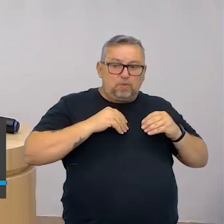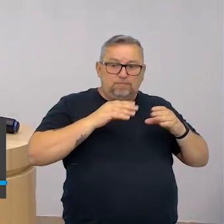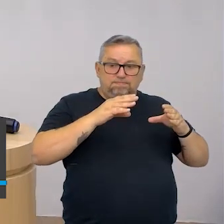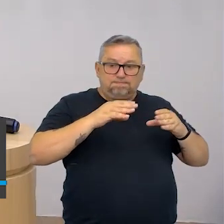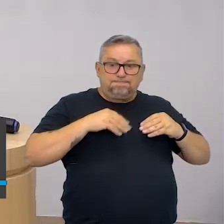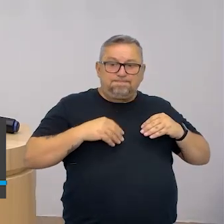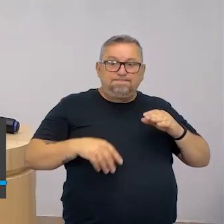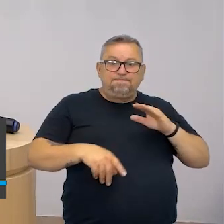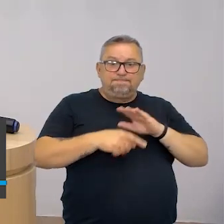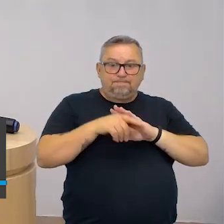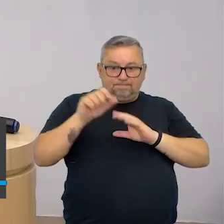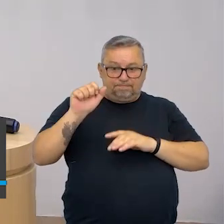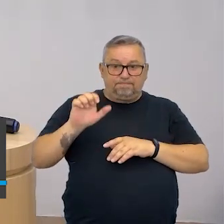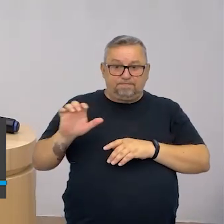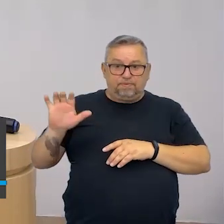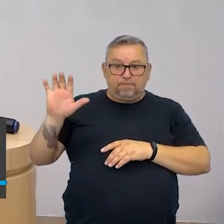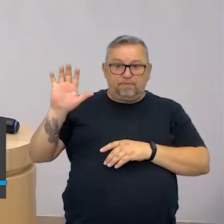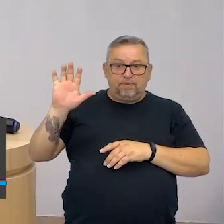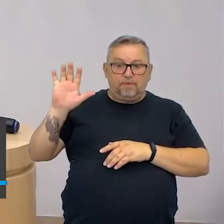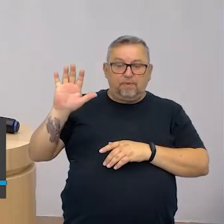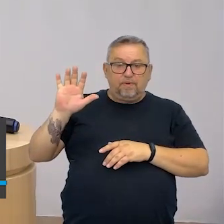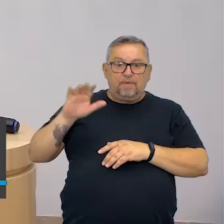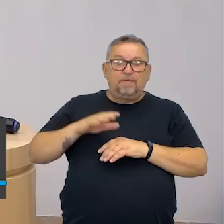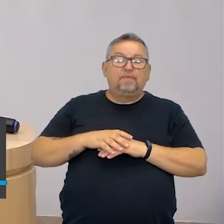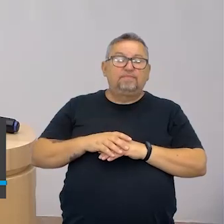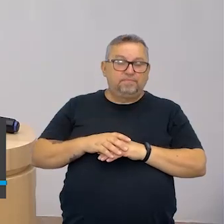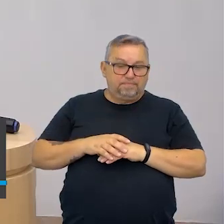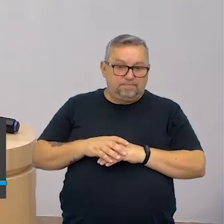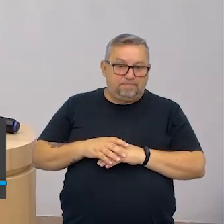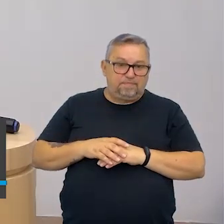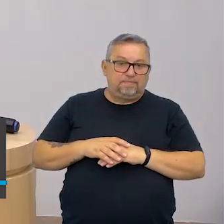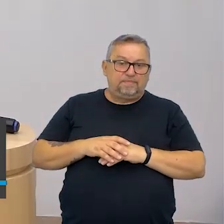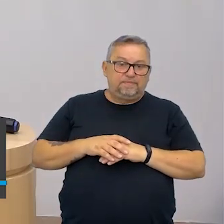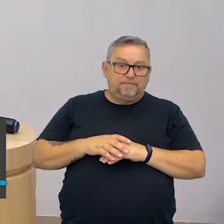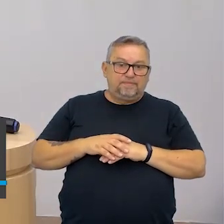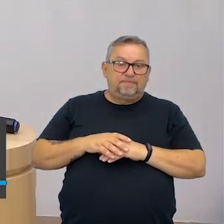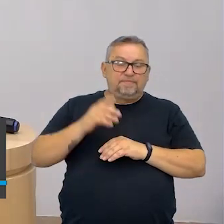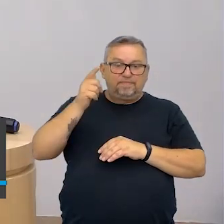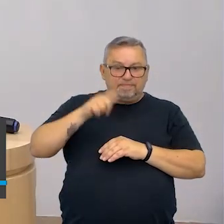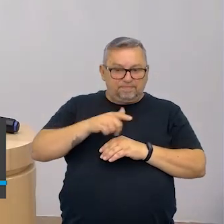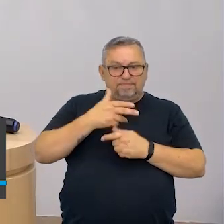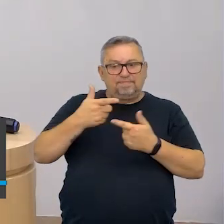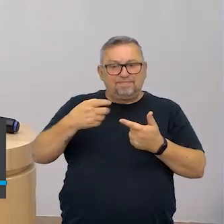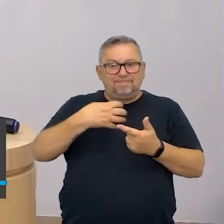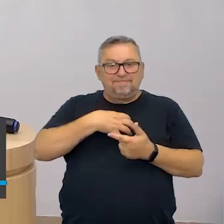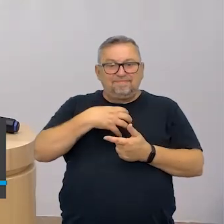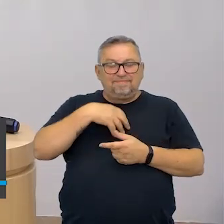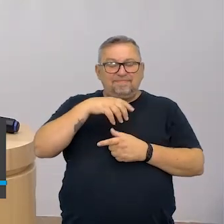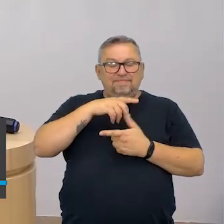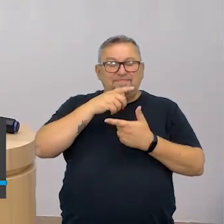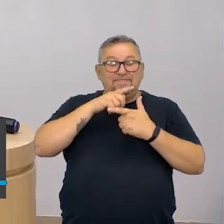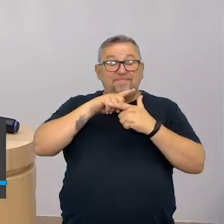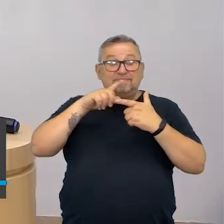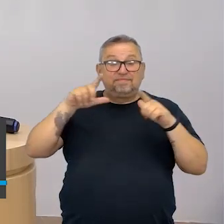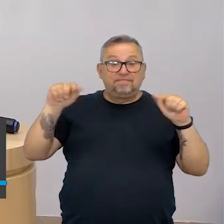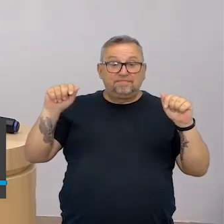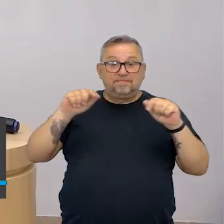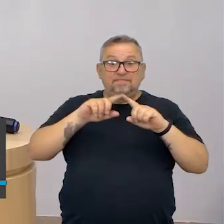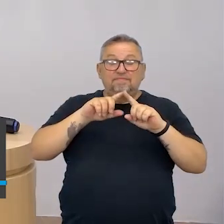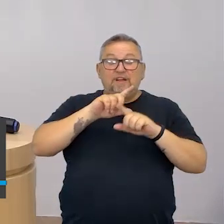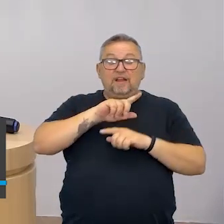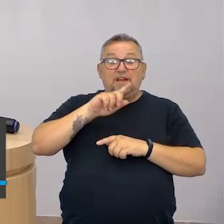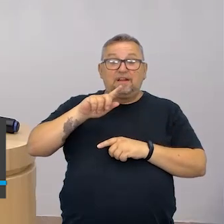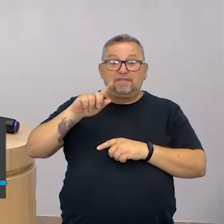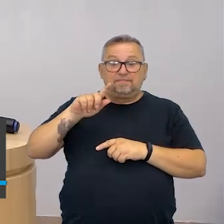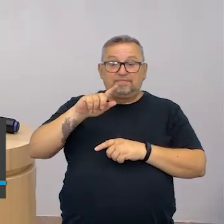dos seus padrões culturais mesmo, e aderindo a outra linguagem, né? Daí o problema da língua,